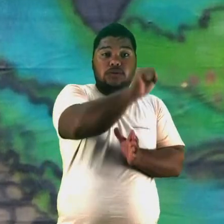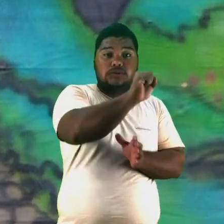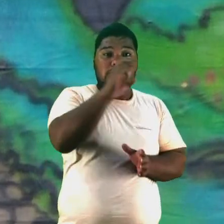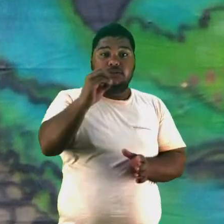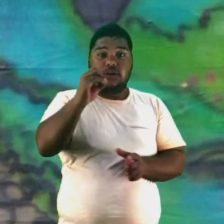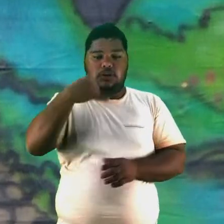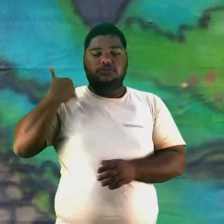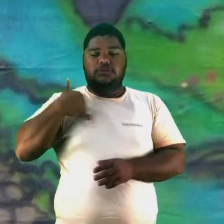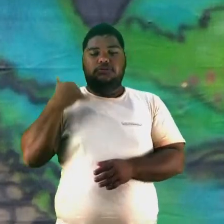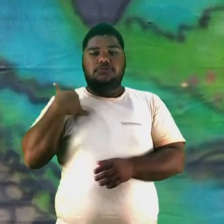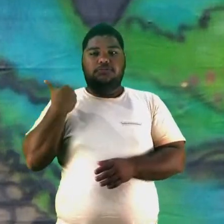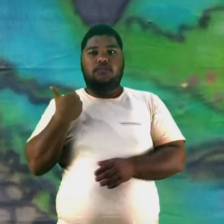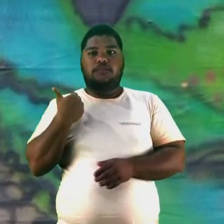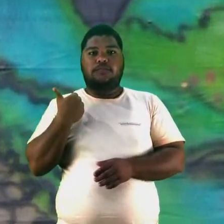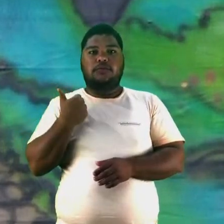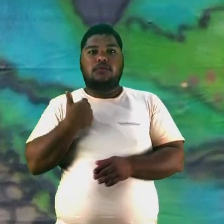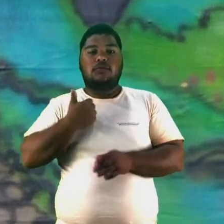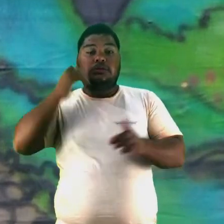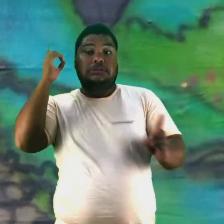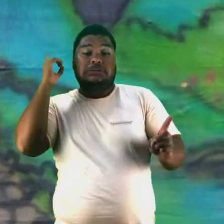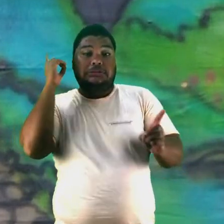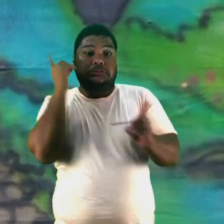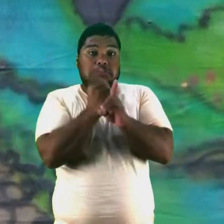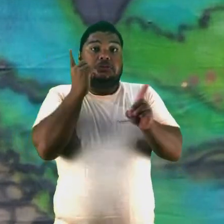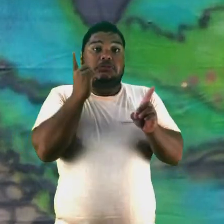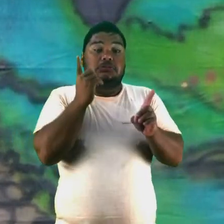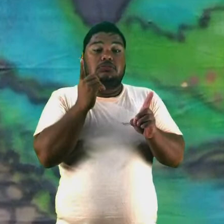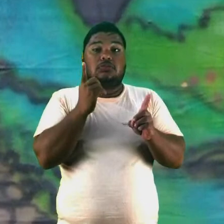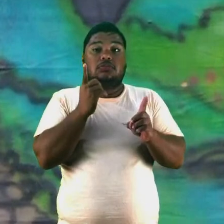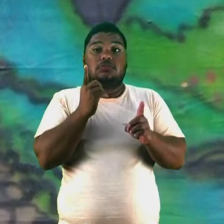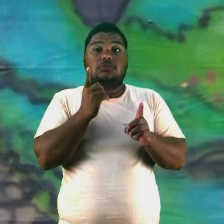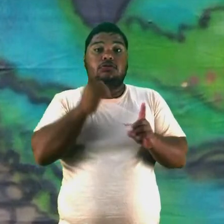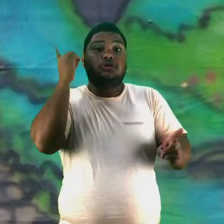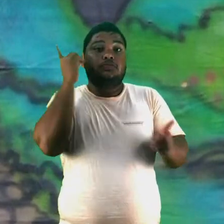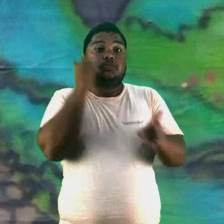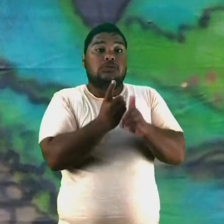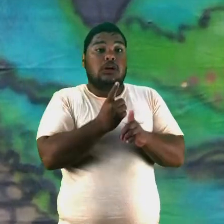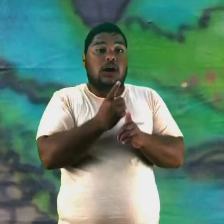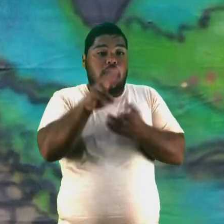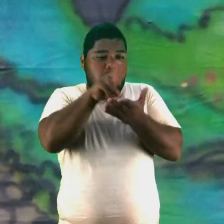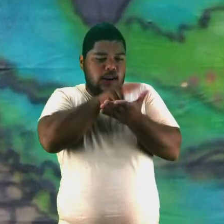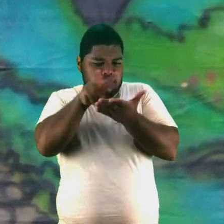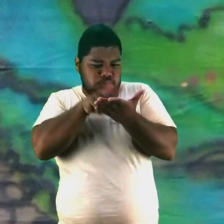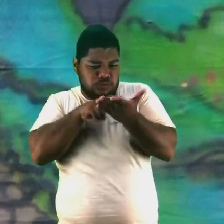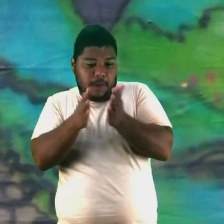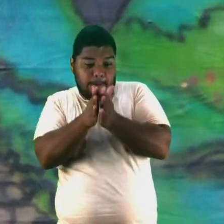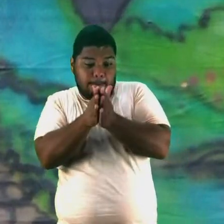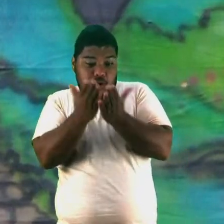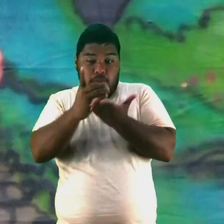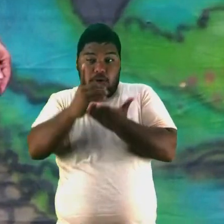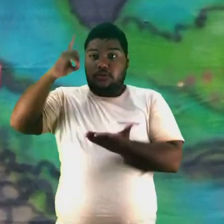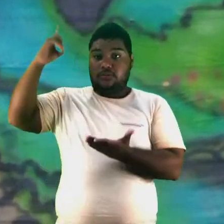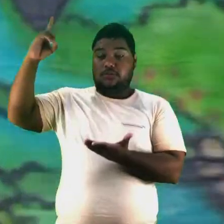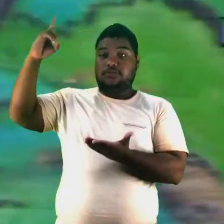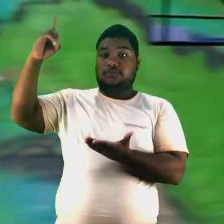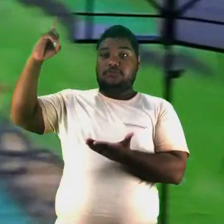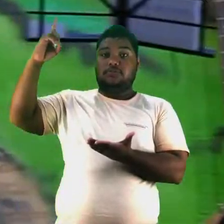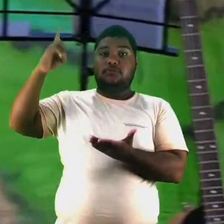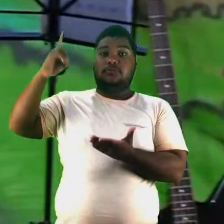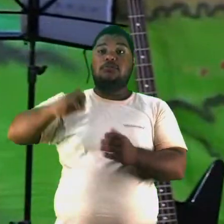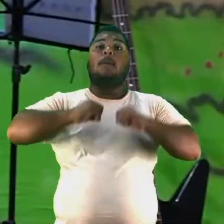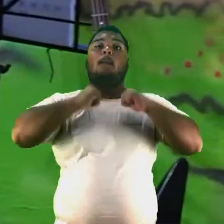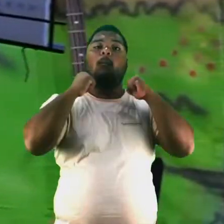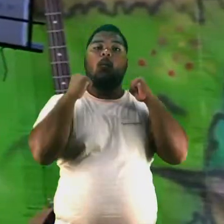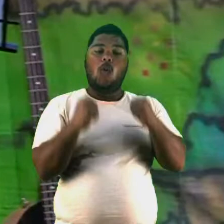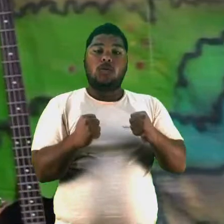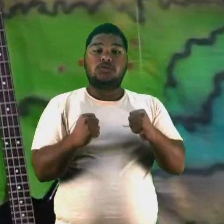E descobriram a seguinte coisa. Descobriram que a leitura bíblica pode